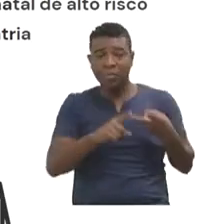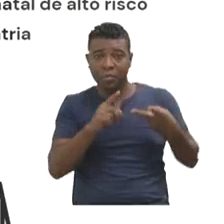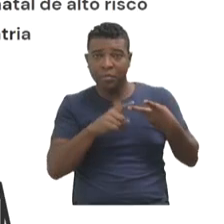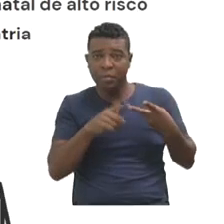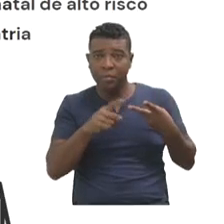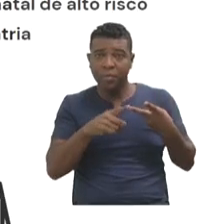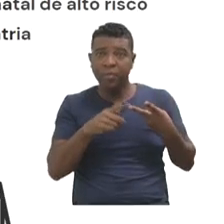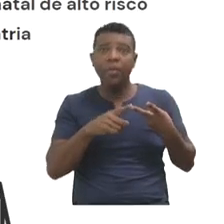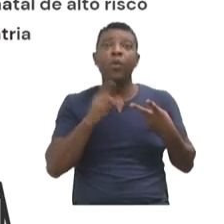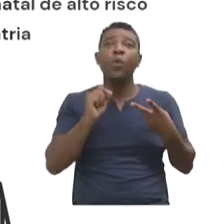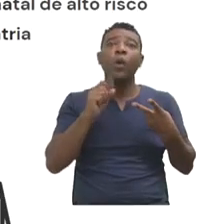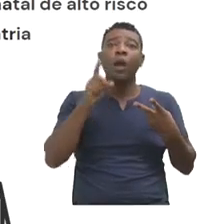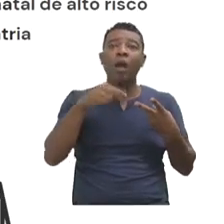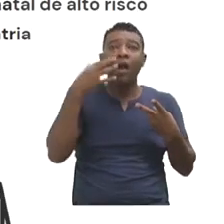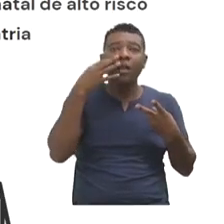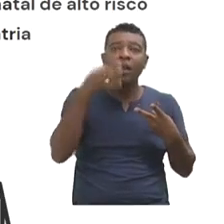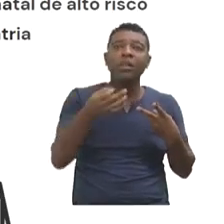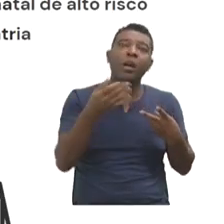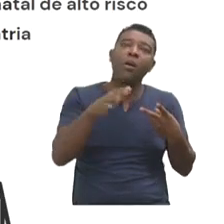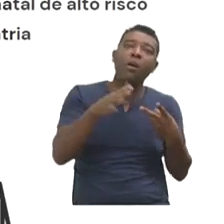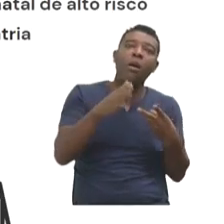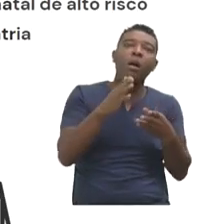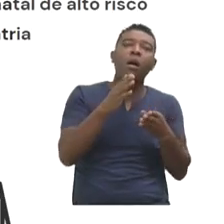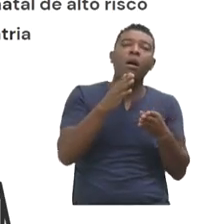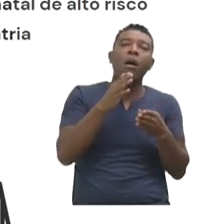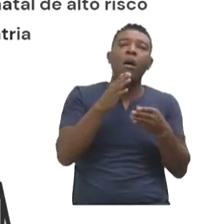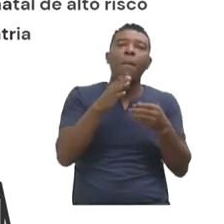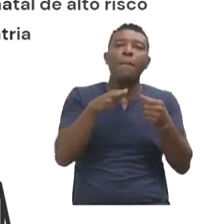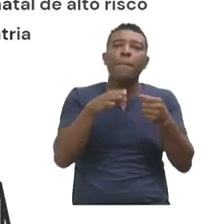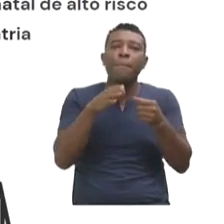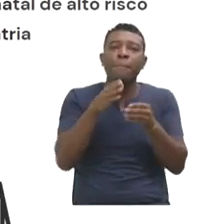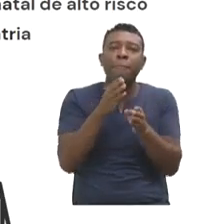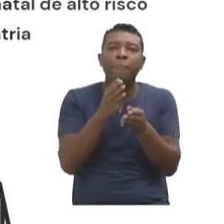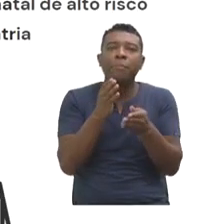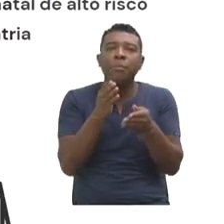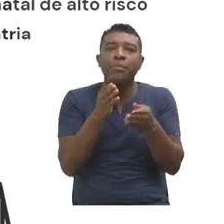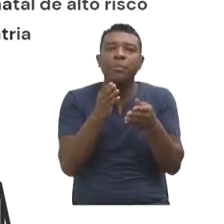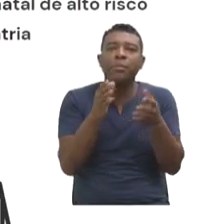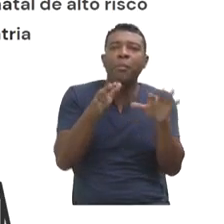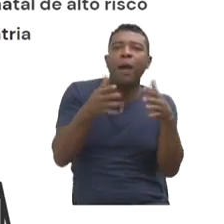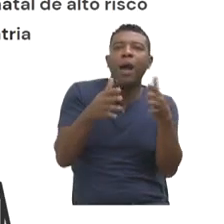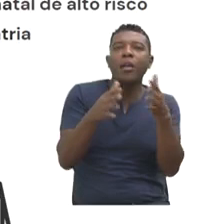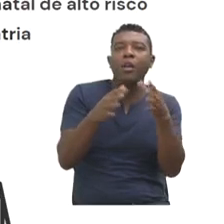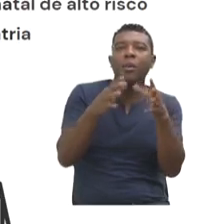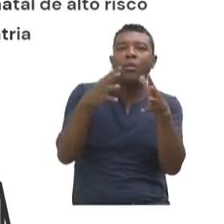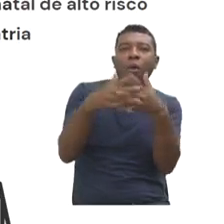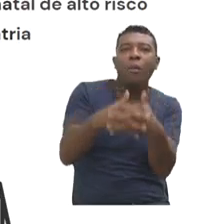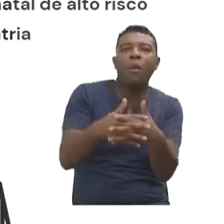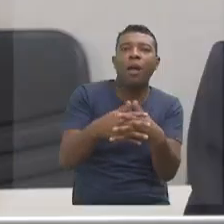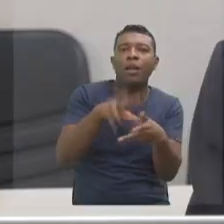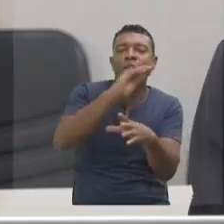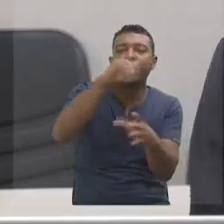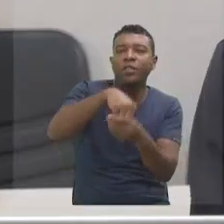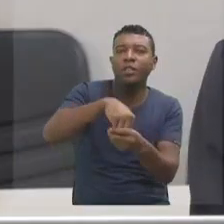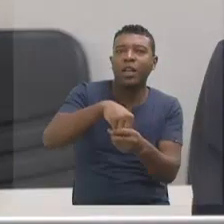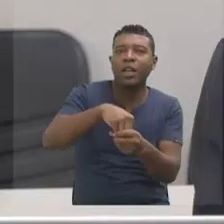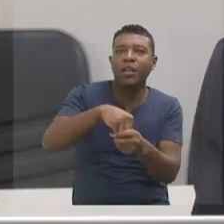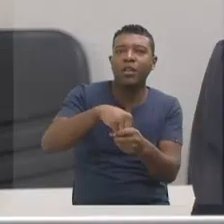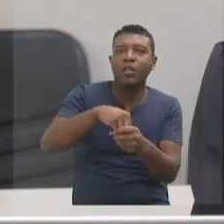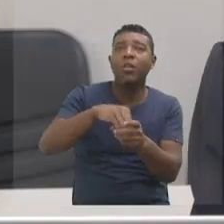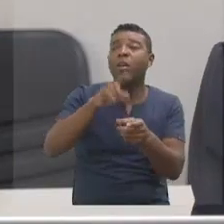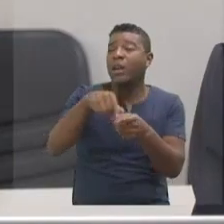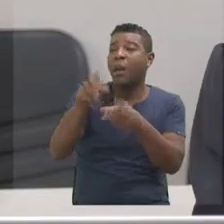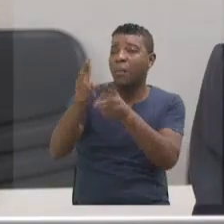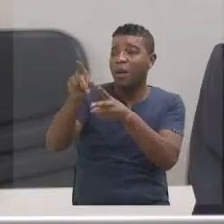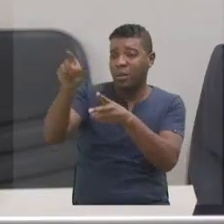complexidade neste ponto a Arlen fala muito do que você vem dizendo né a gente tá a